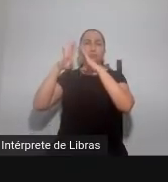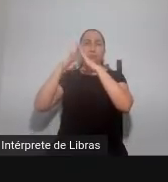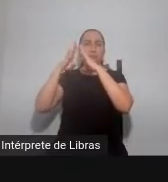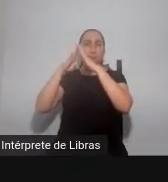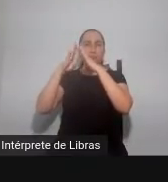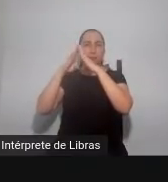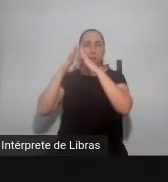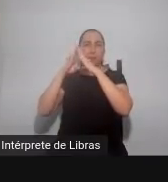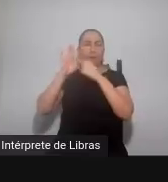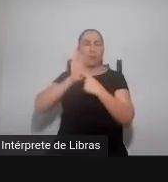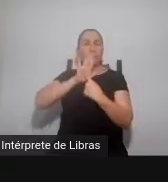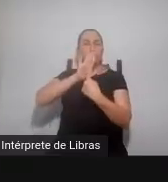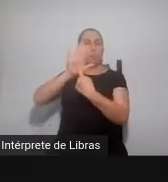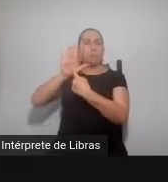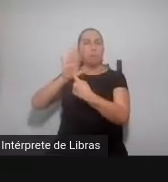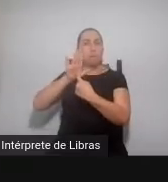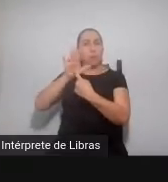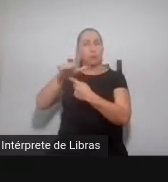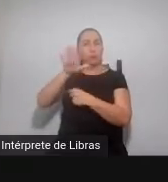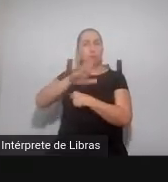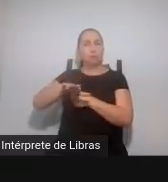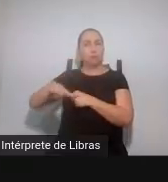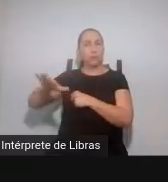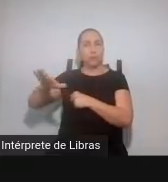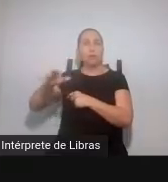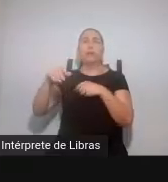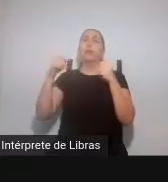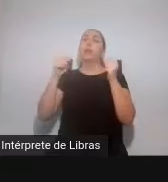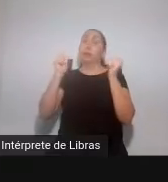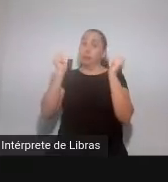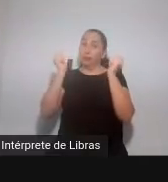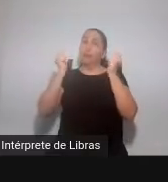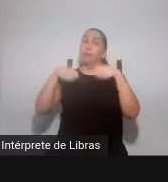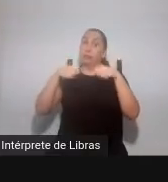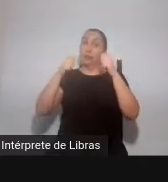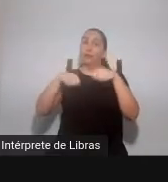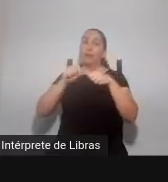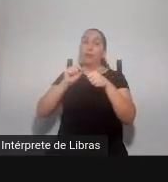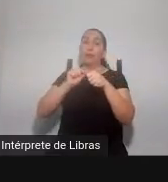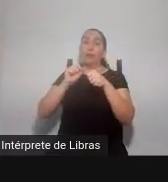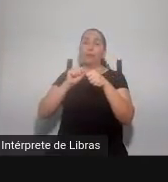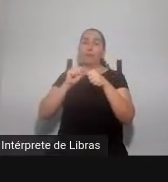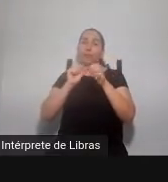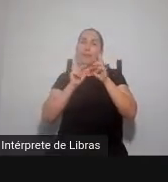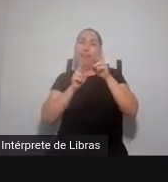para as crianças, né, da proposta de construir um calendário como a gente faz na escola.